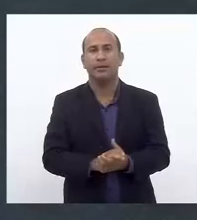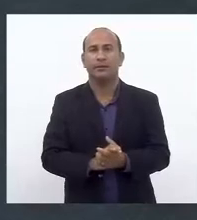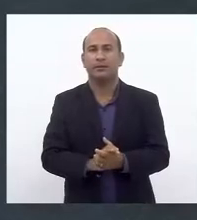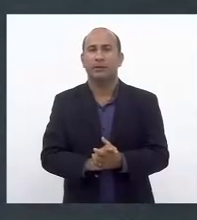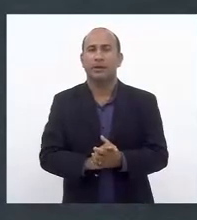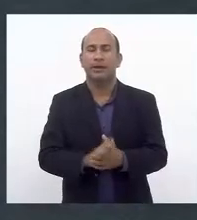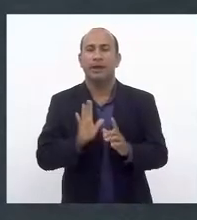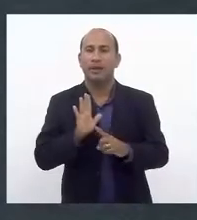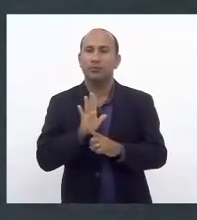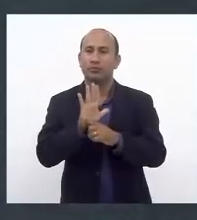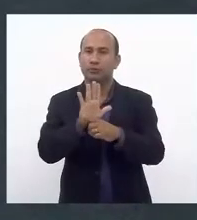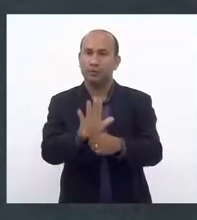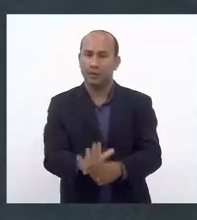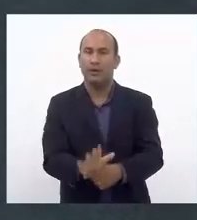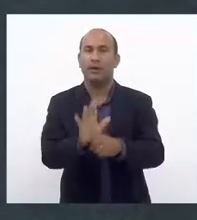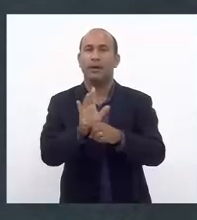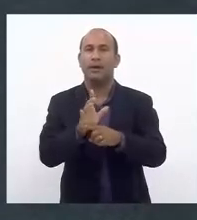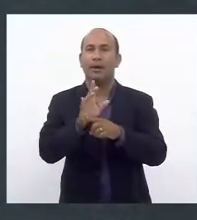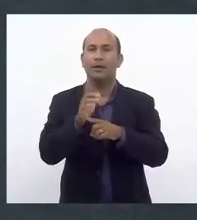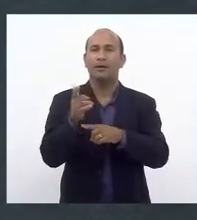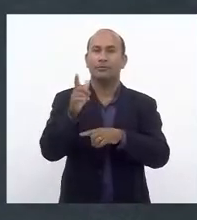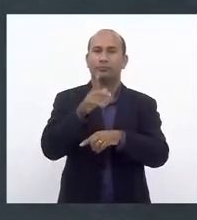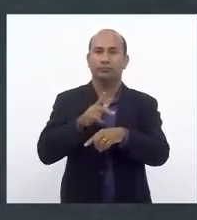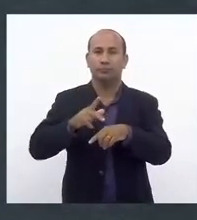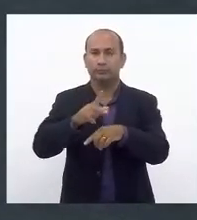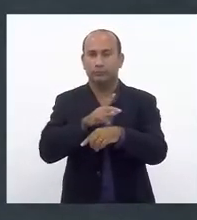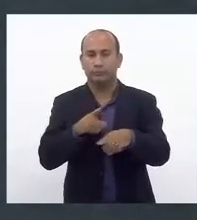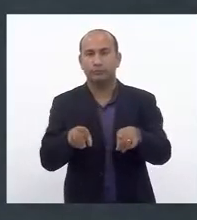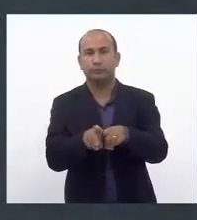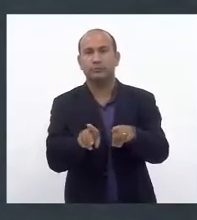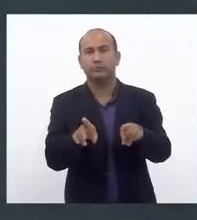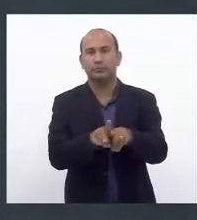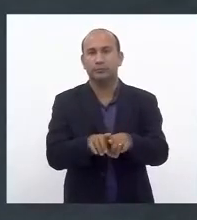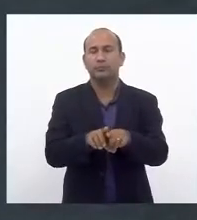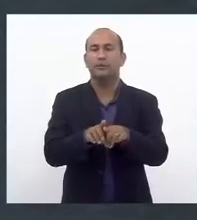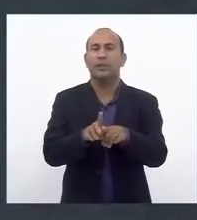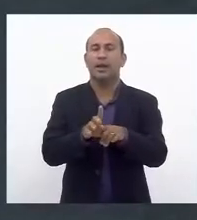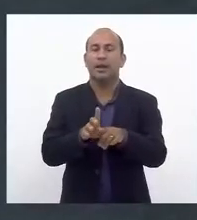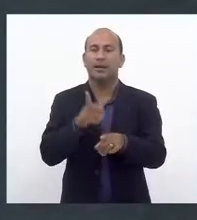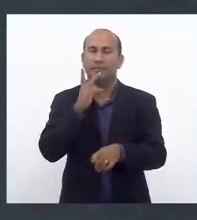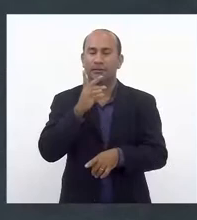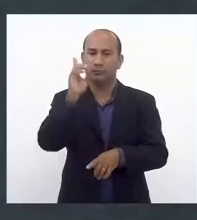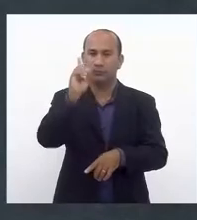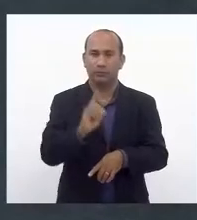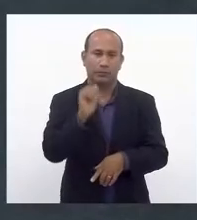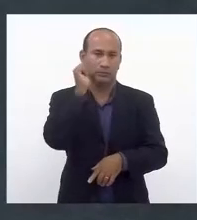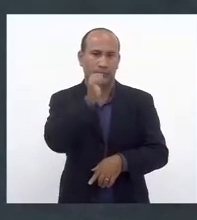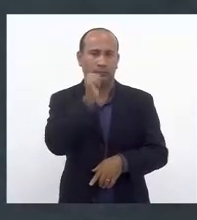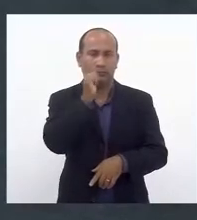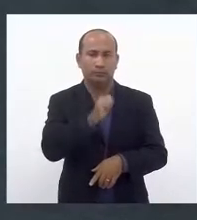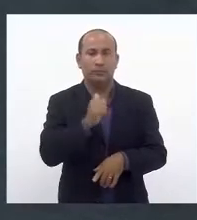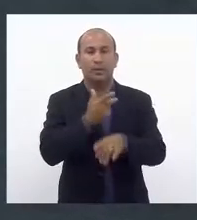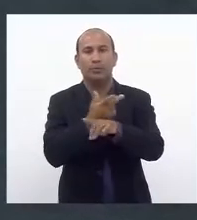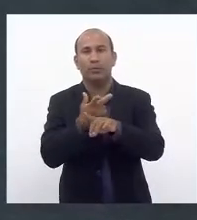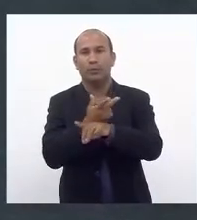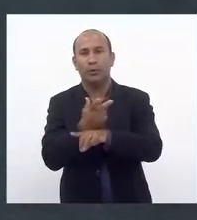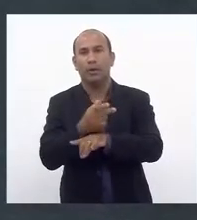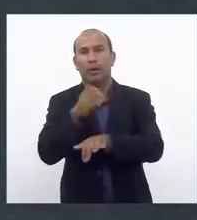organismos nacionais e internacionais na promoção dos direitos das mulheres. As procuradorias